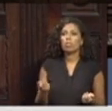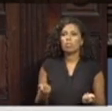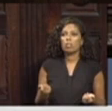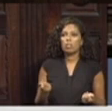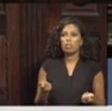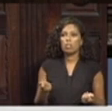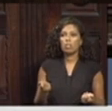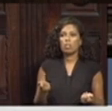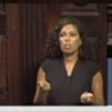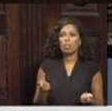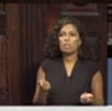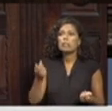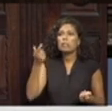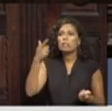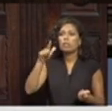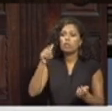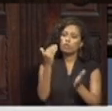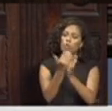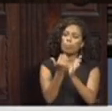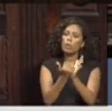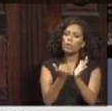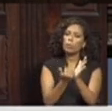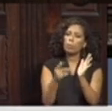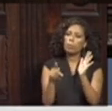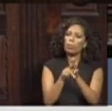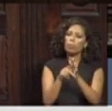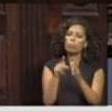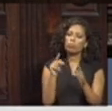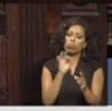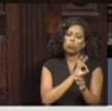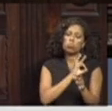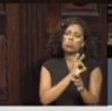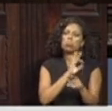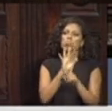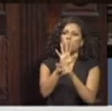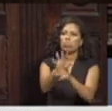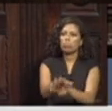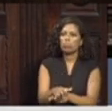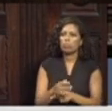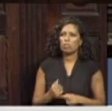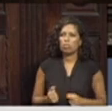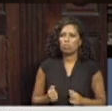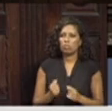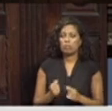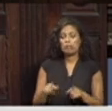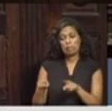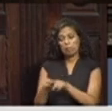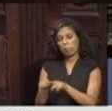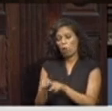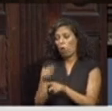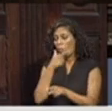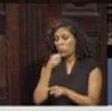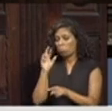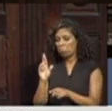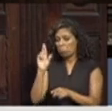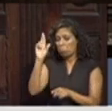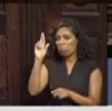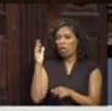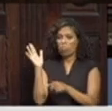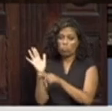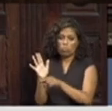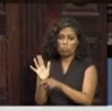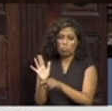das autoridades constituídas de controlarem a situação. E o inacreditável vem do que se escuta e